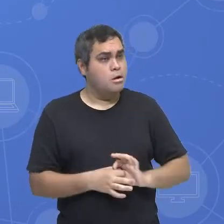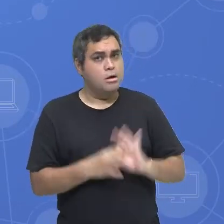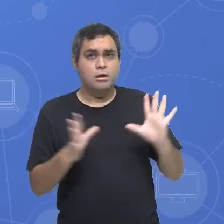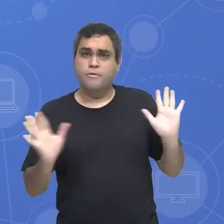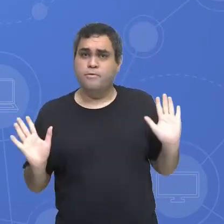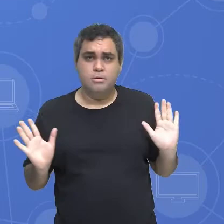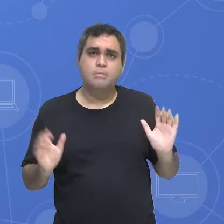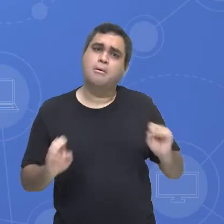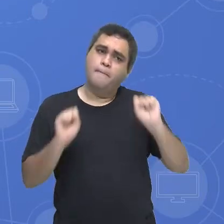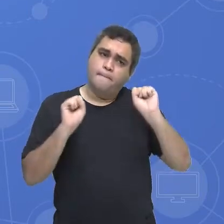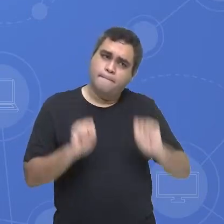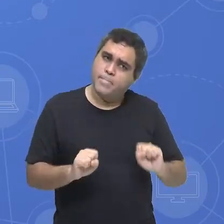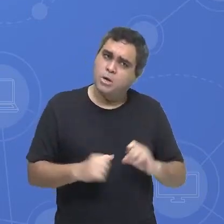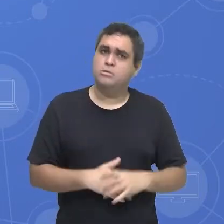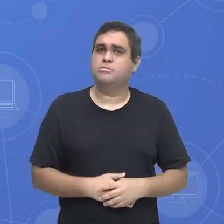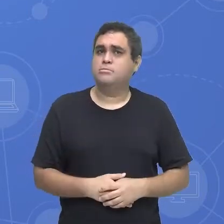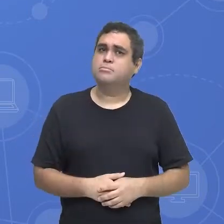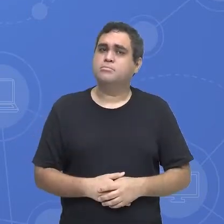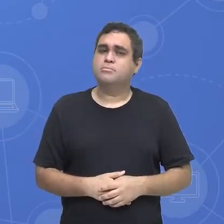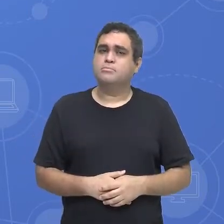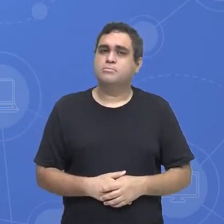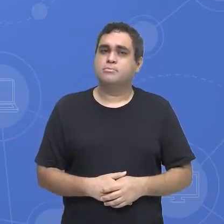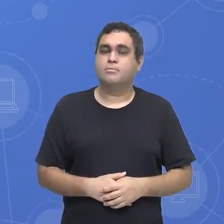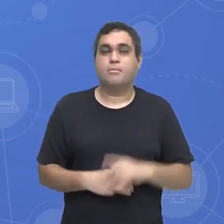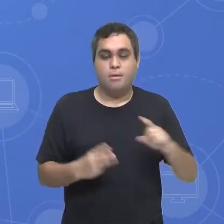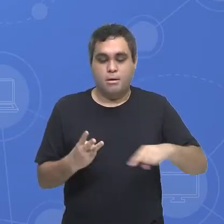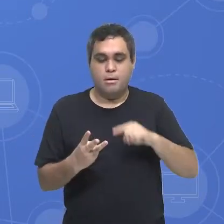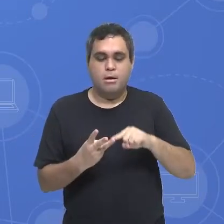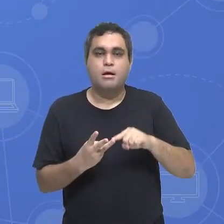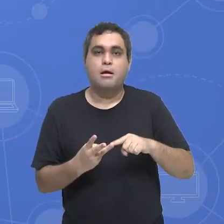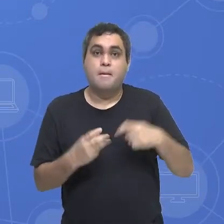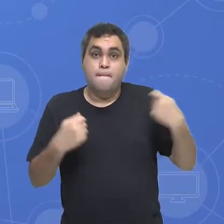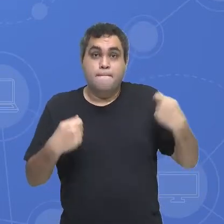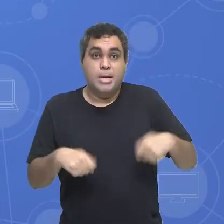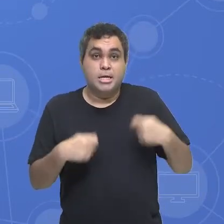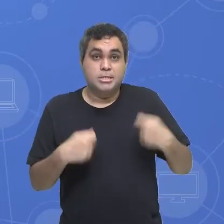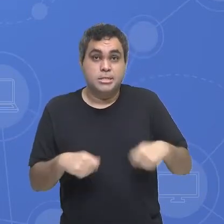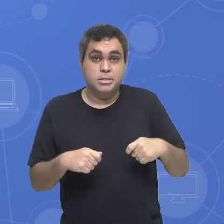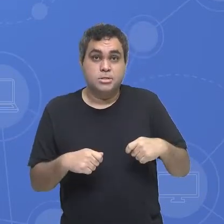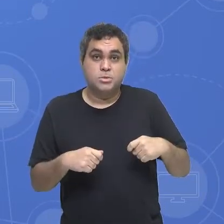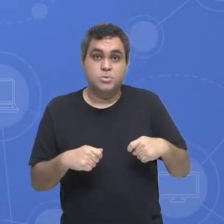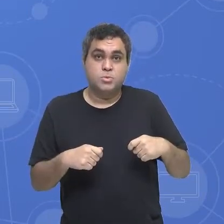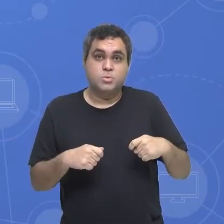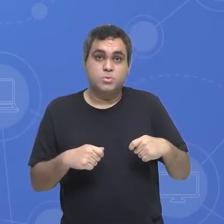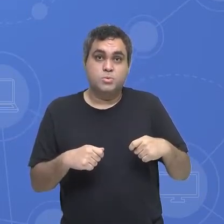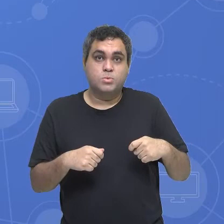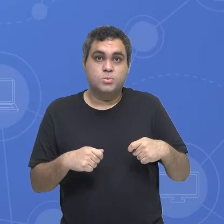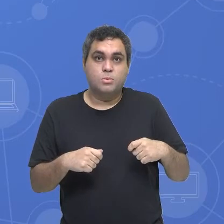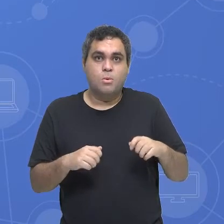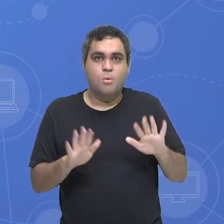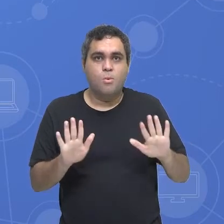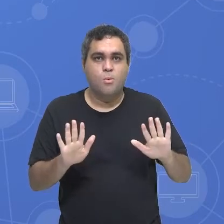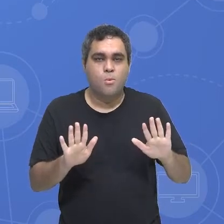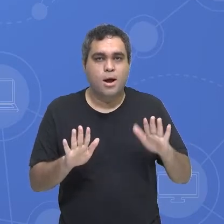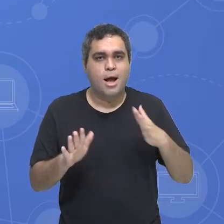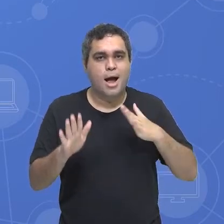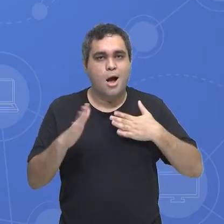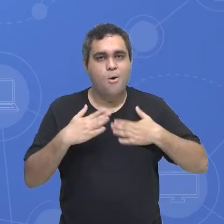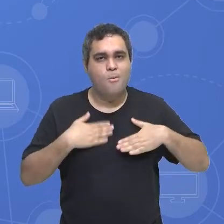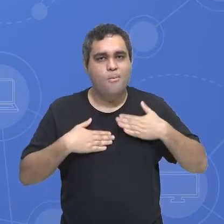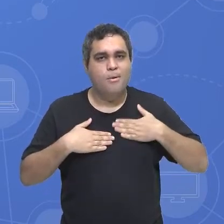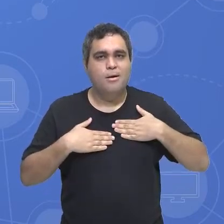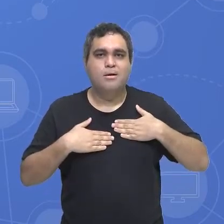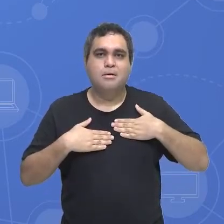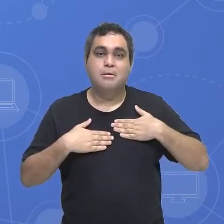tenho liberdade. Então eu sou livre, então eu também posso fazer isso. Eu devo fazer isso? Opa, peraí. Eu devo